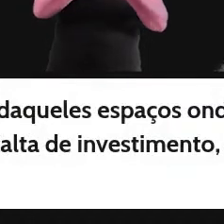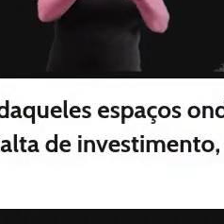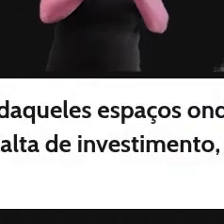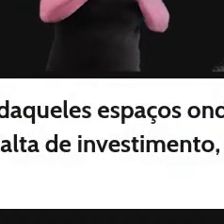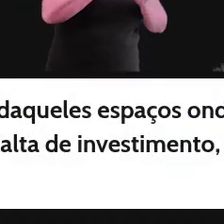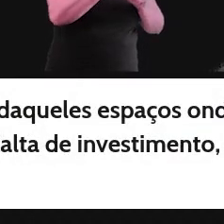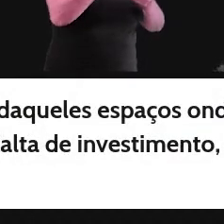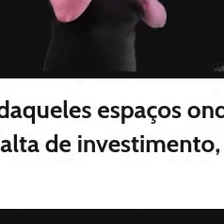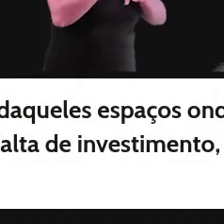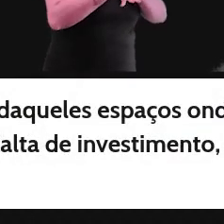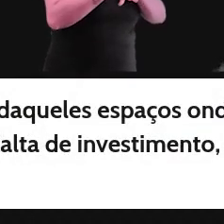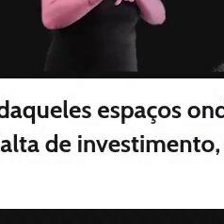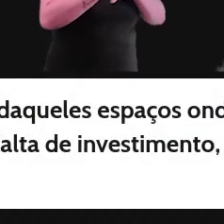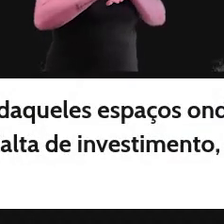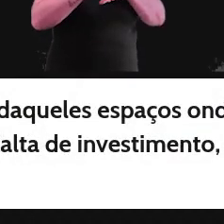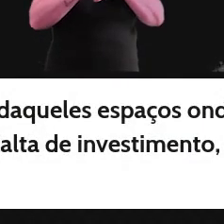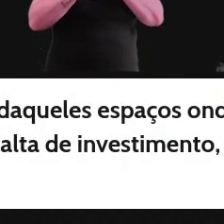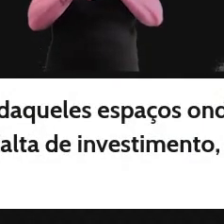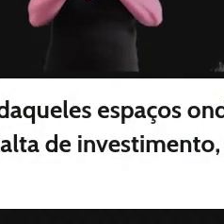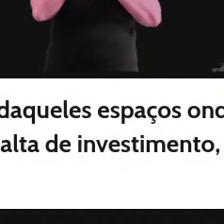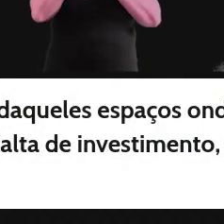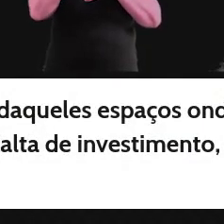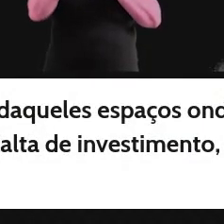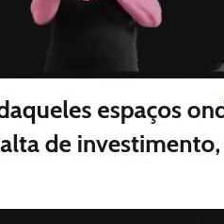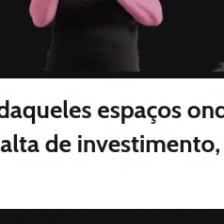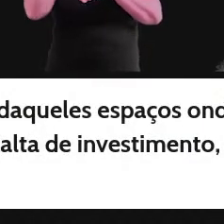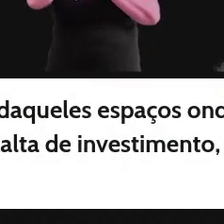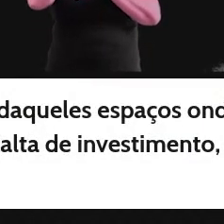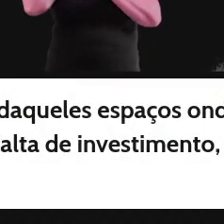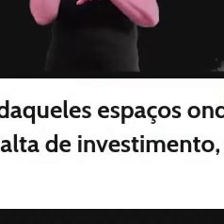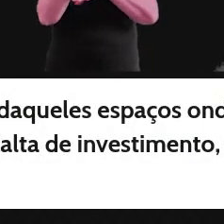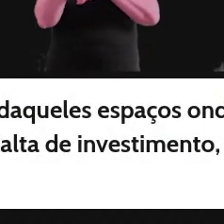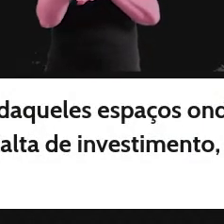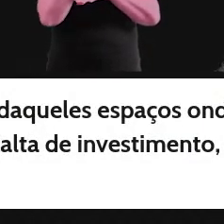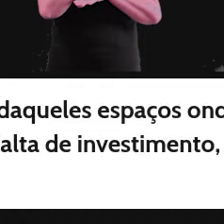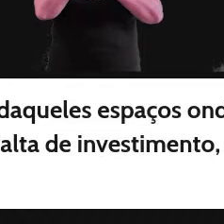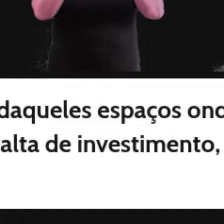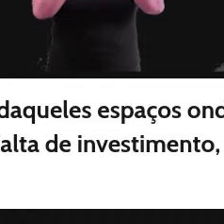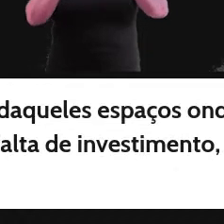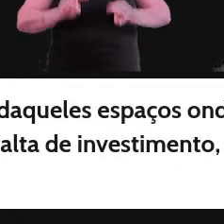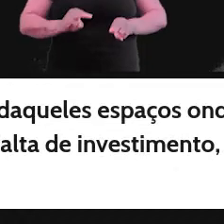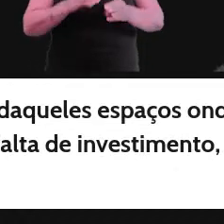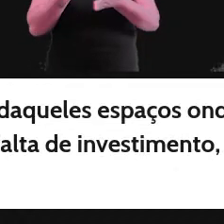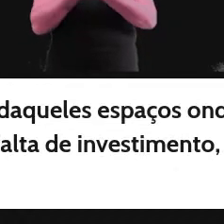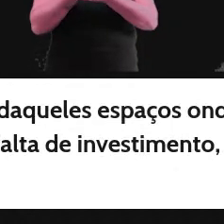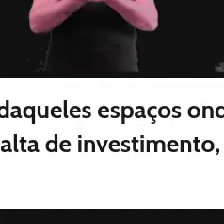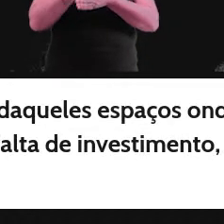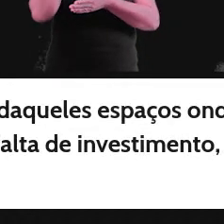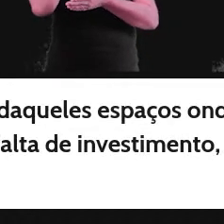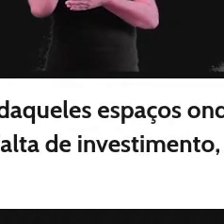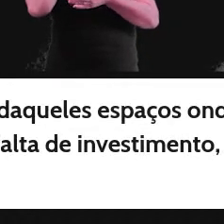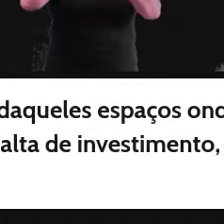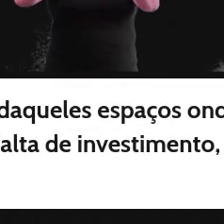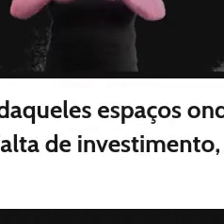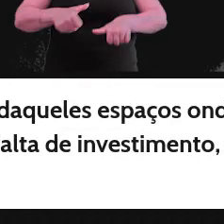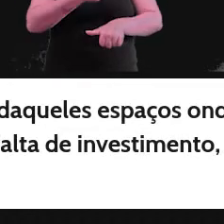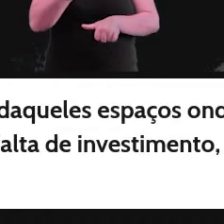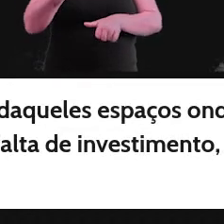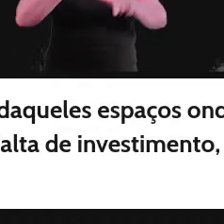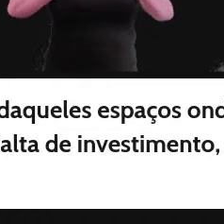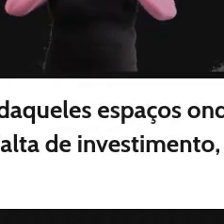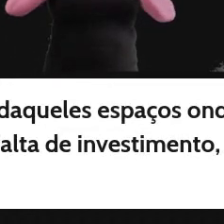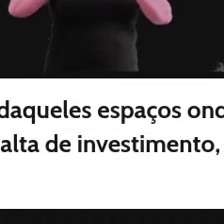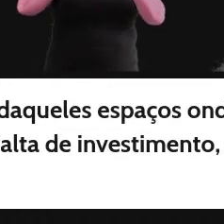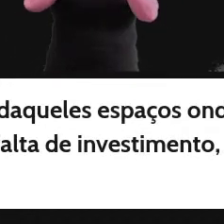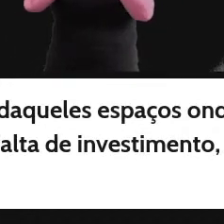prática para alcançar outros públicos que não vão aos museus. Então, também acho que estudar, pensar e avaliar as nossas ações de